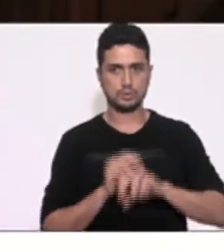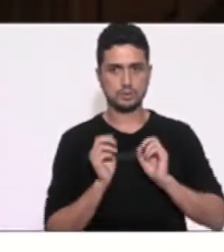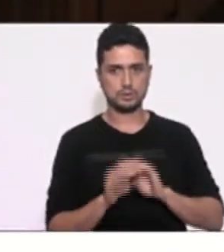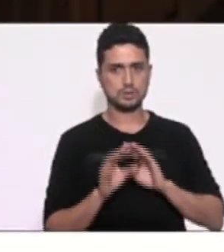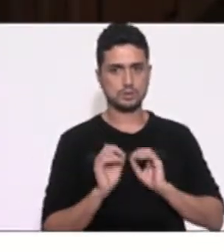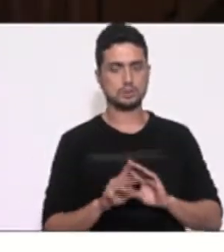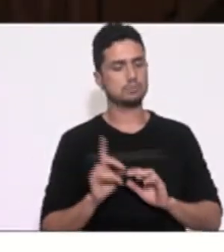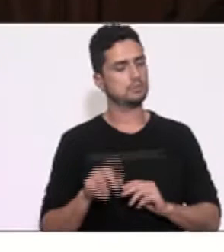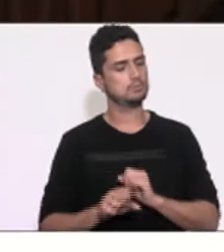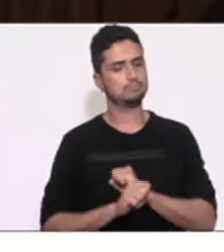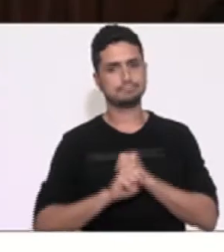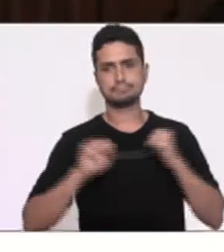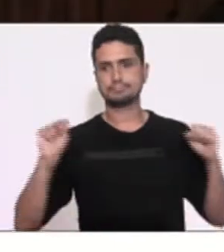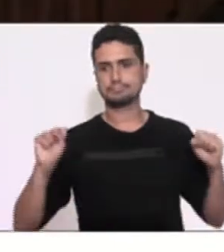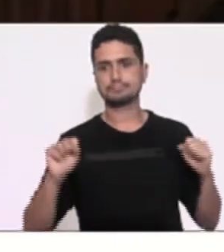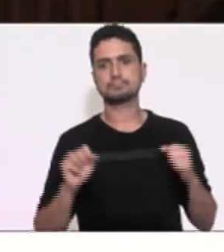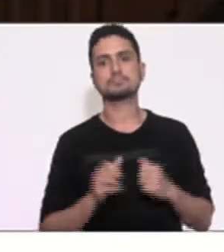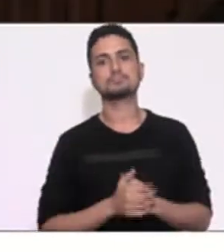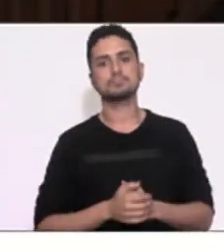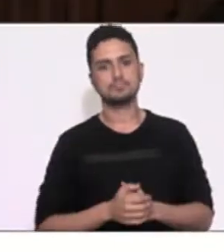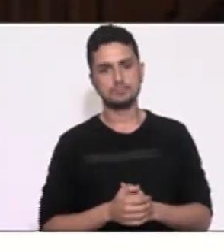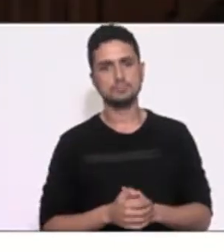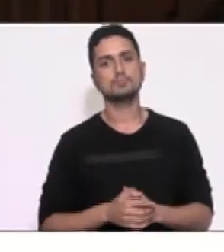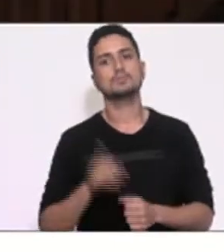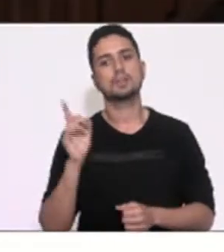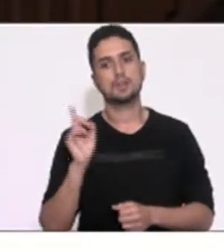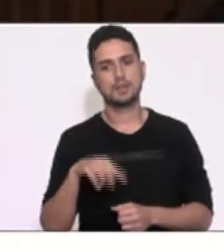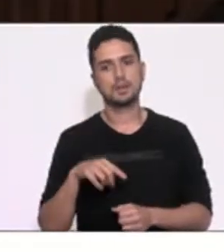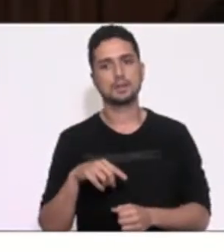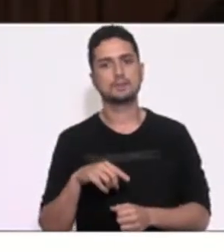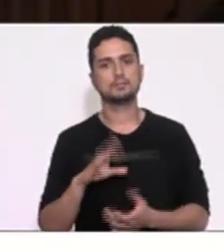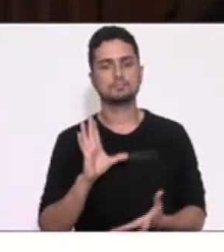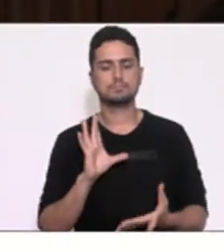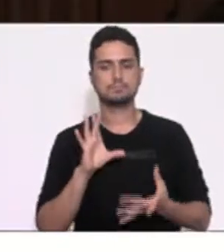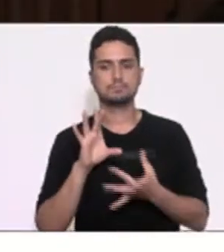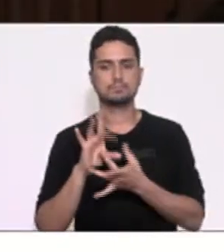E isso está diretamente vinculado a aspectos